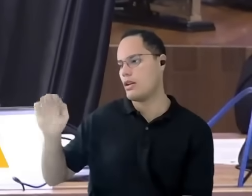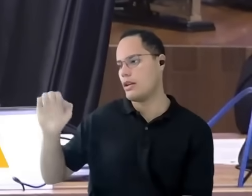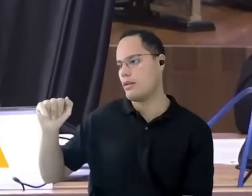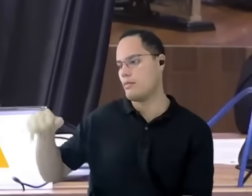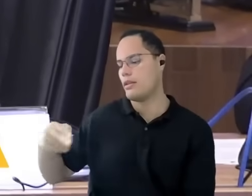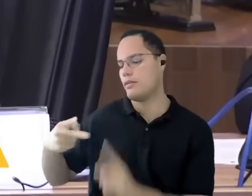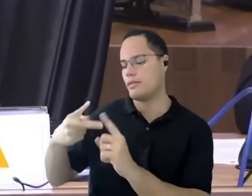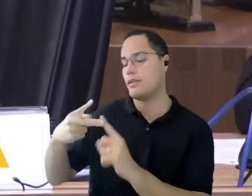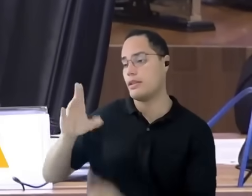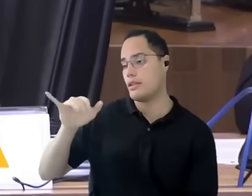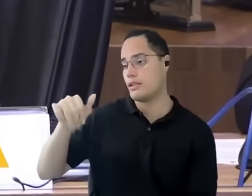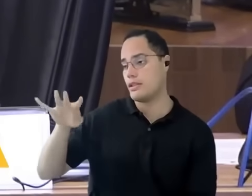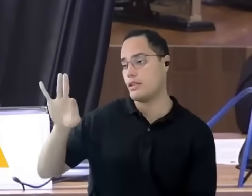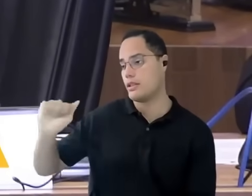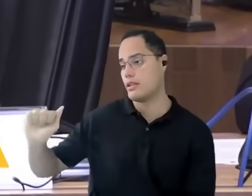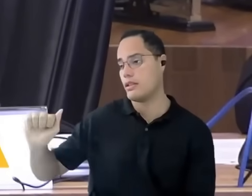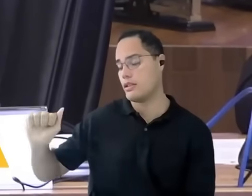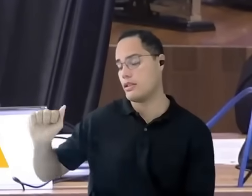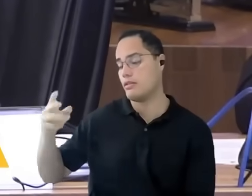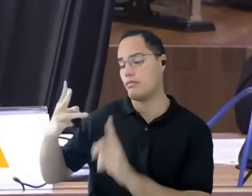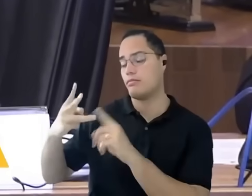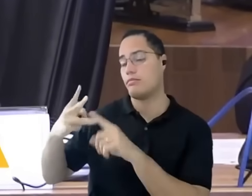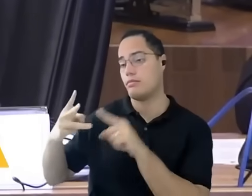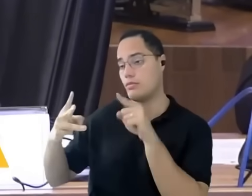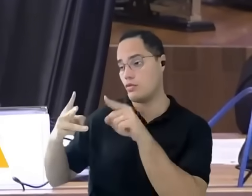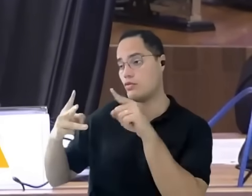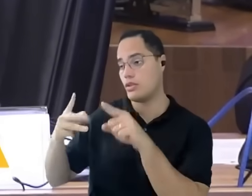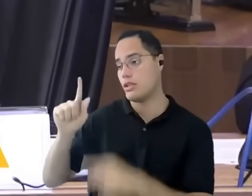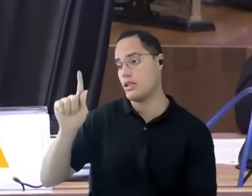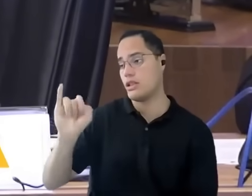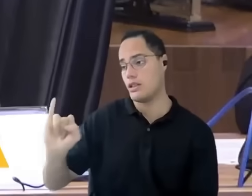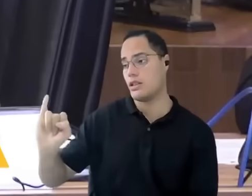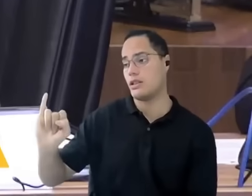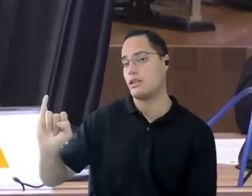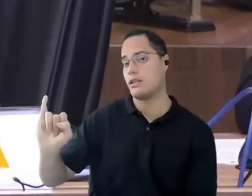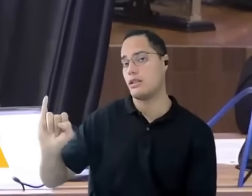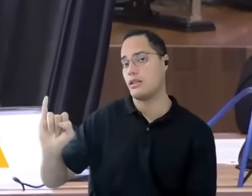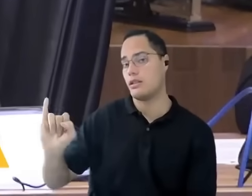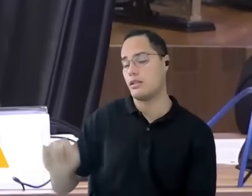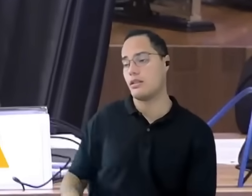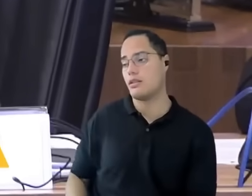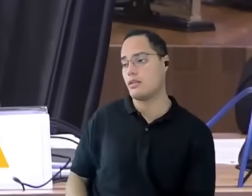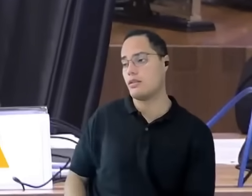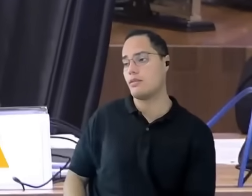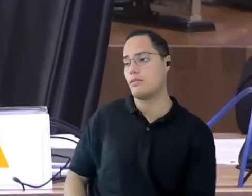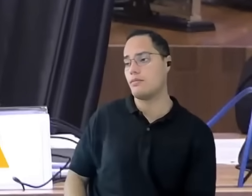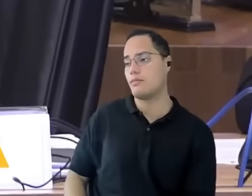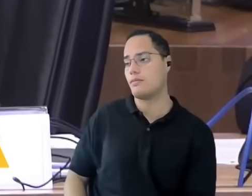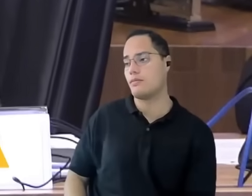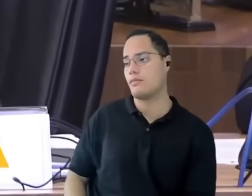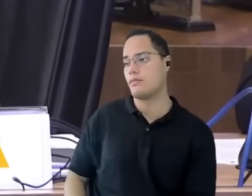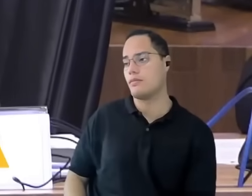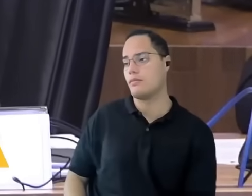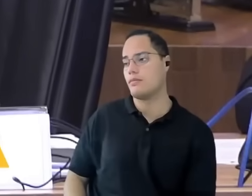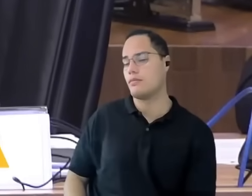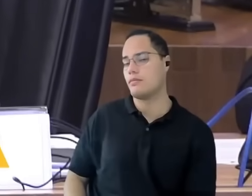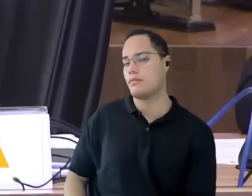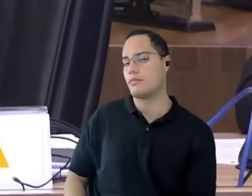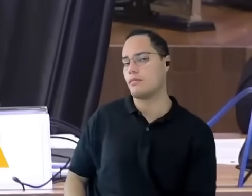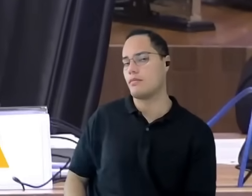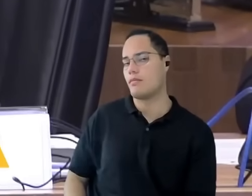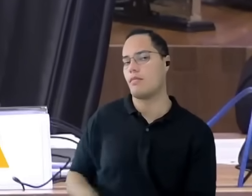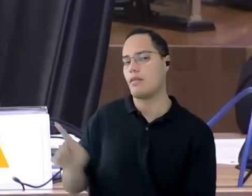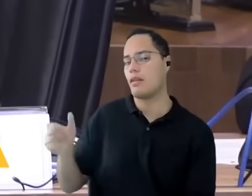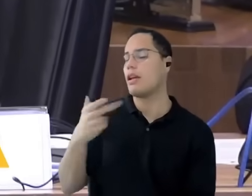e do Senhor que informações o senhor passou para o general os dias das relacionadas disse que foi